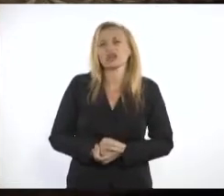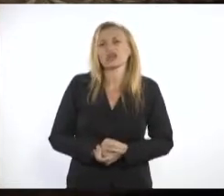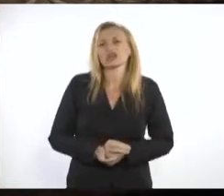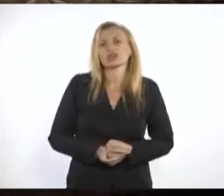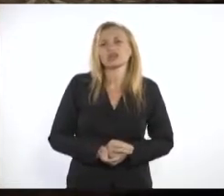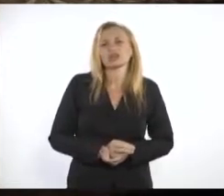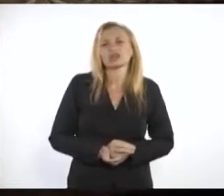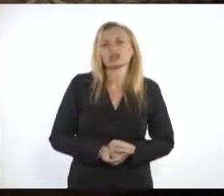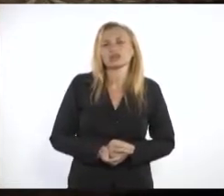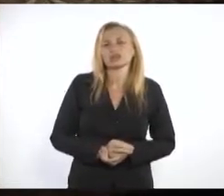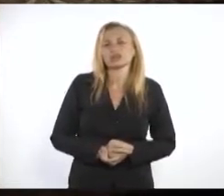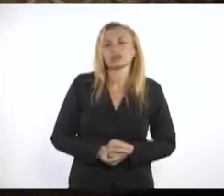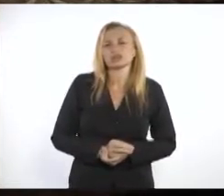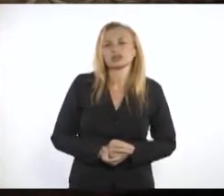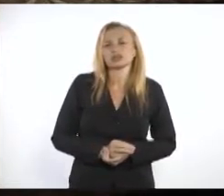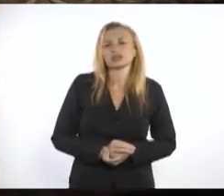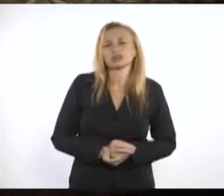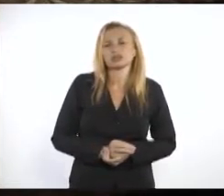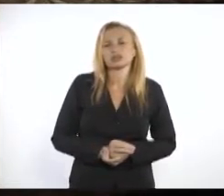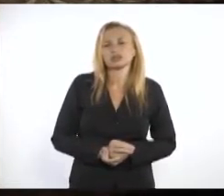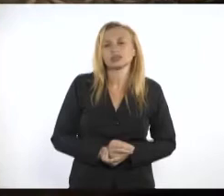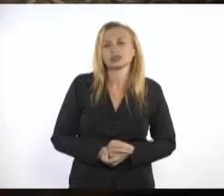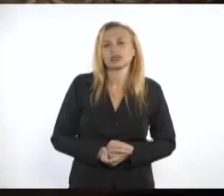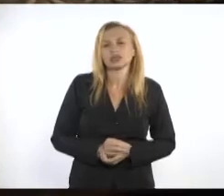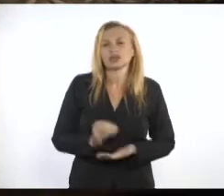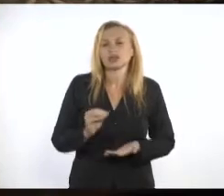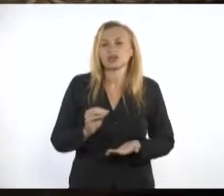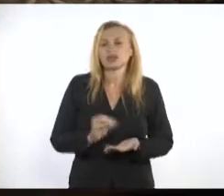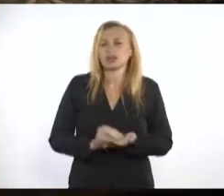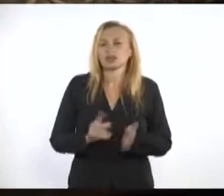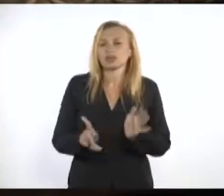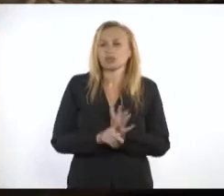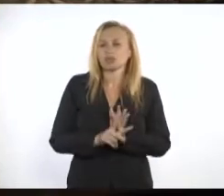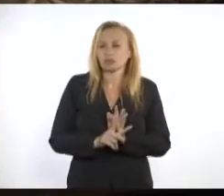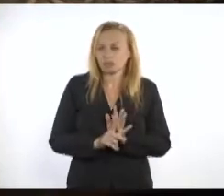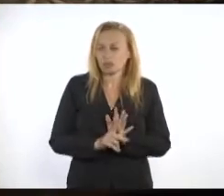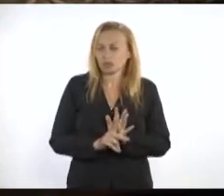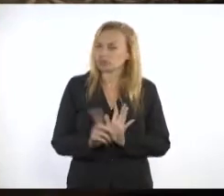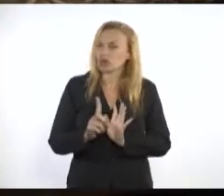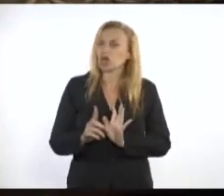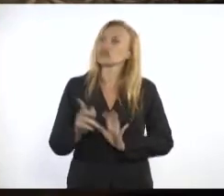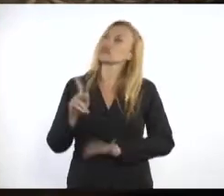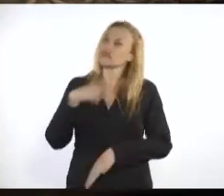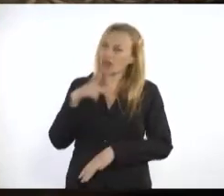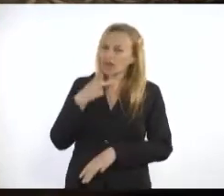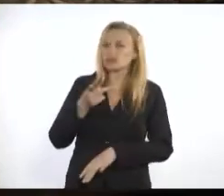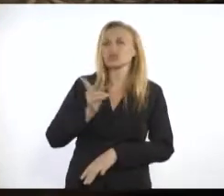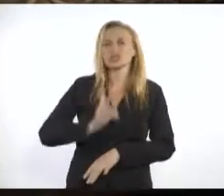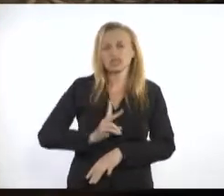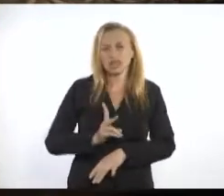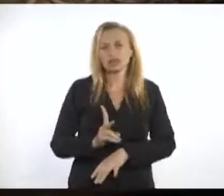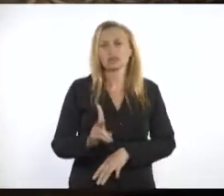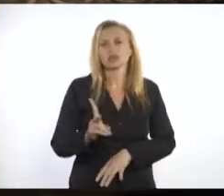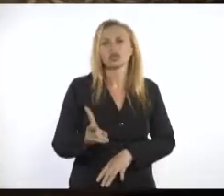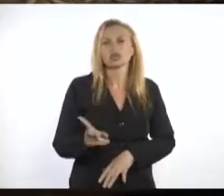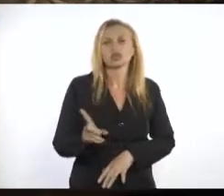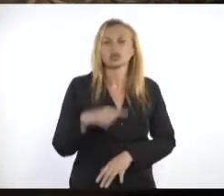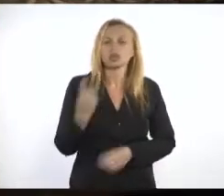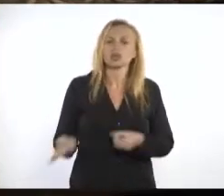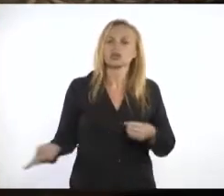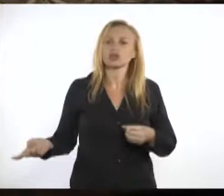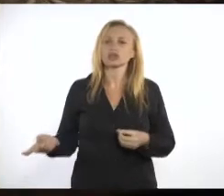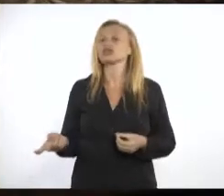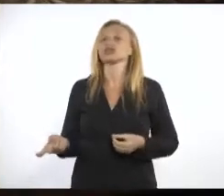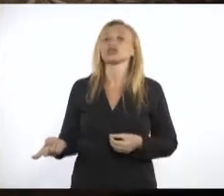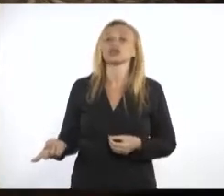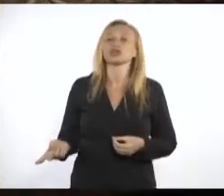o descrédito, e eu tenho dito isso desde os primeiros tempos que a gente voltou a essa